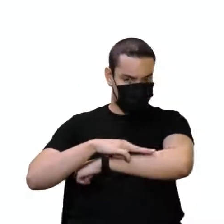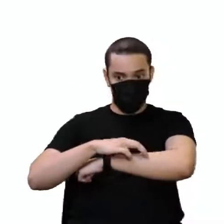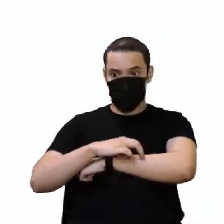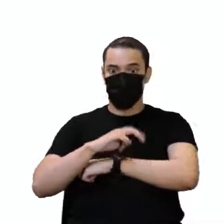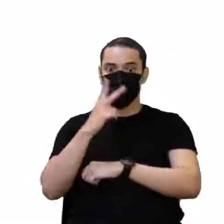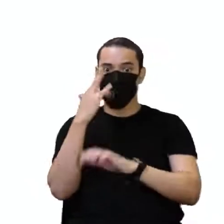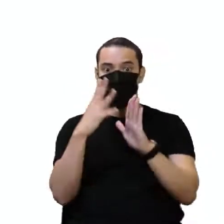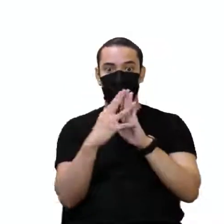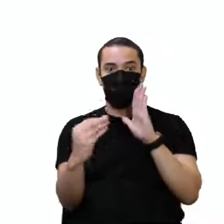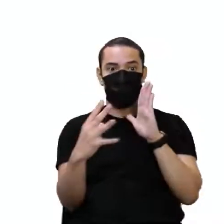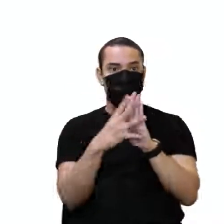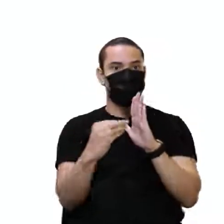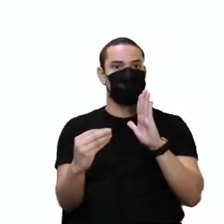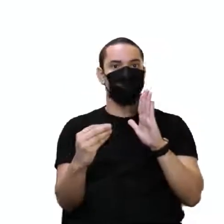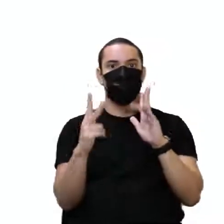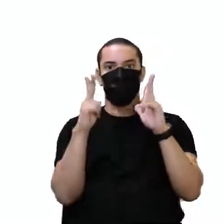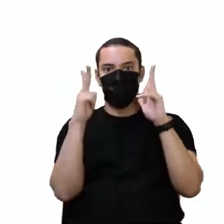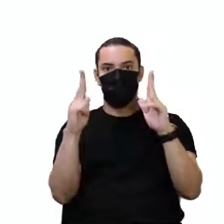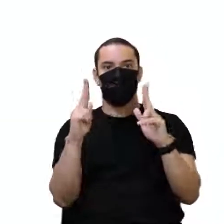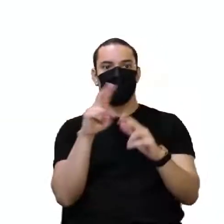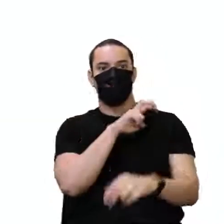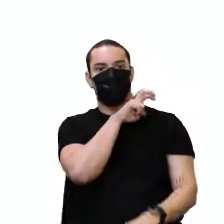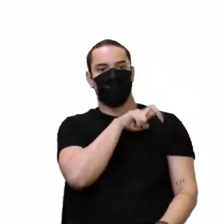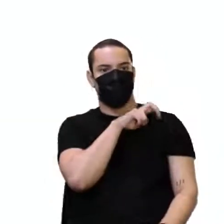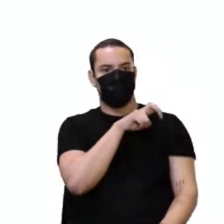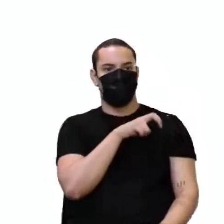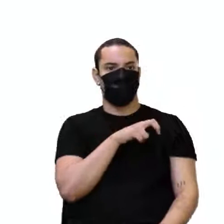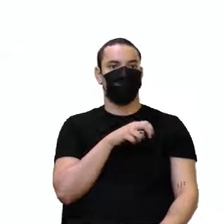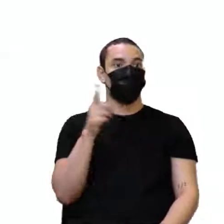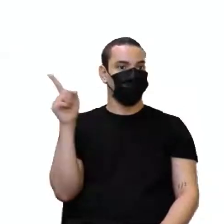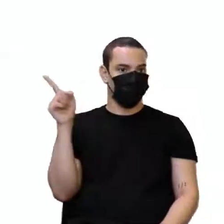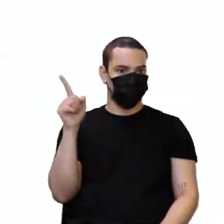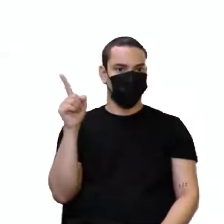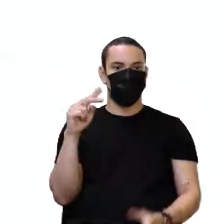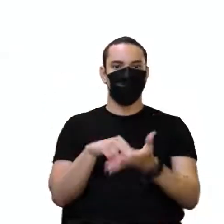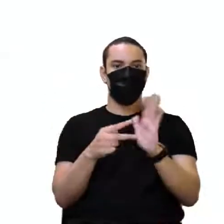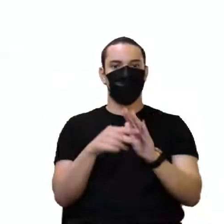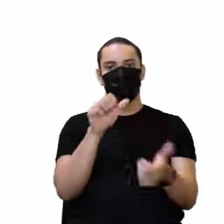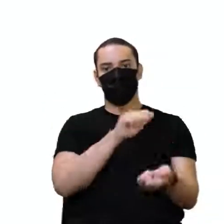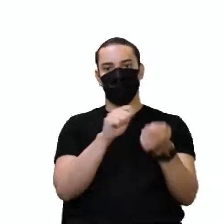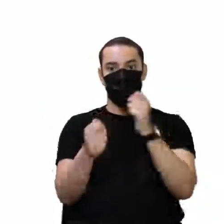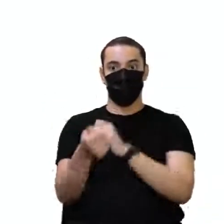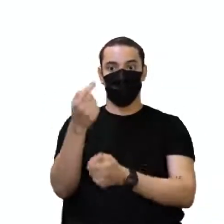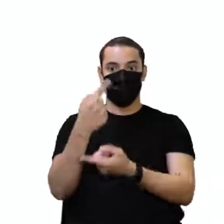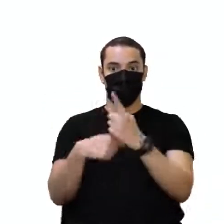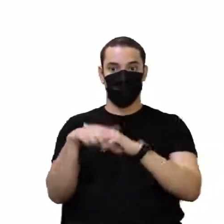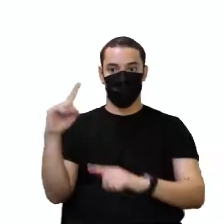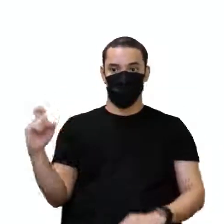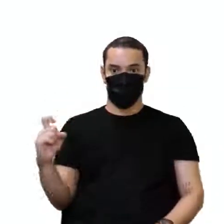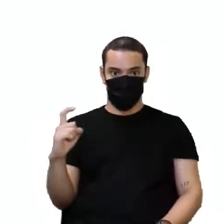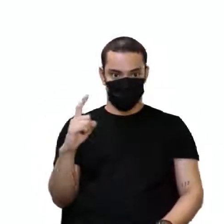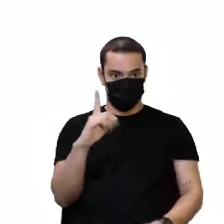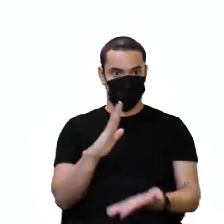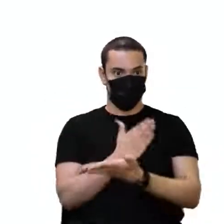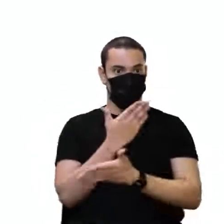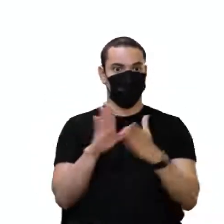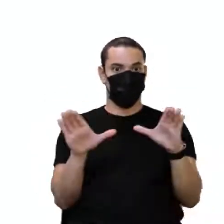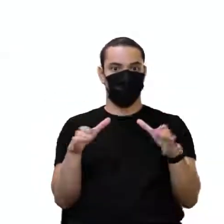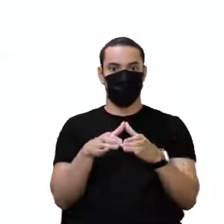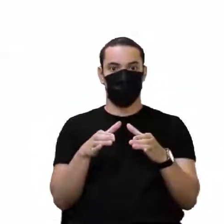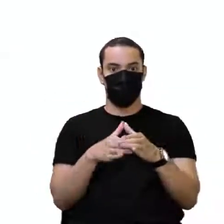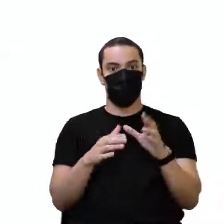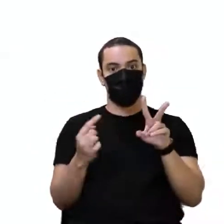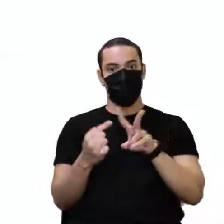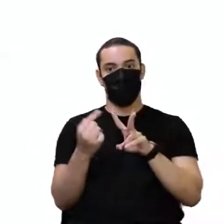uma serpente, tá? Então, olha lá. Mimetismo é um fator de adaptação evolutiva de algumas espécies, onde